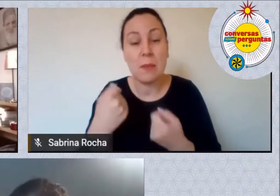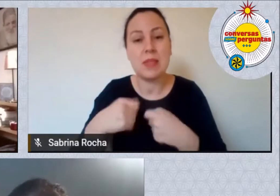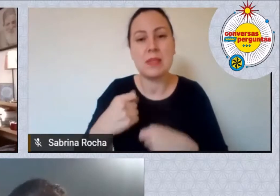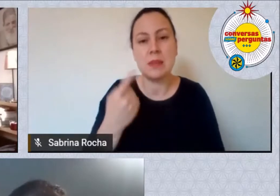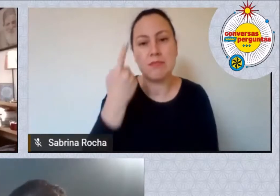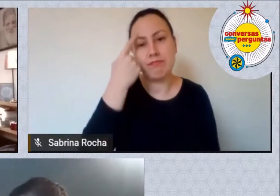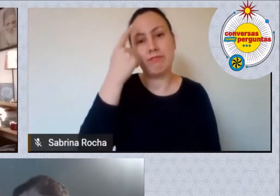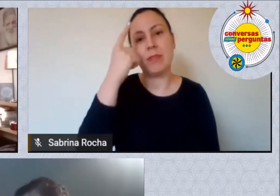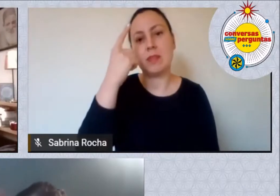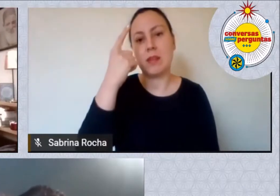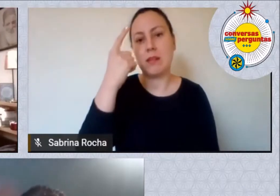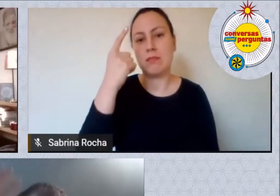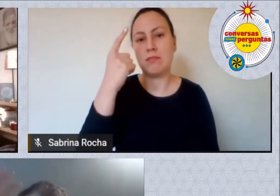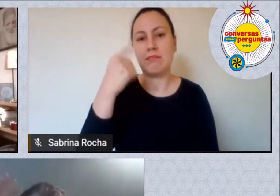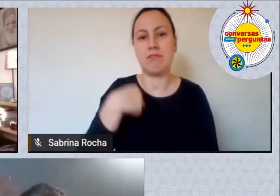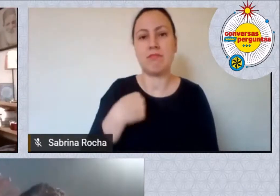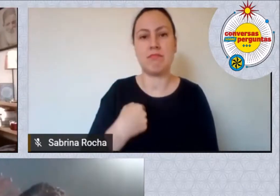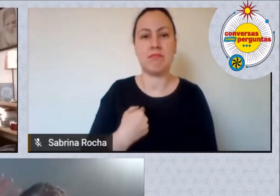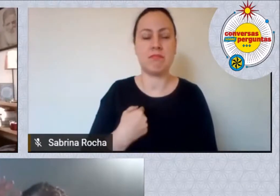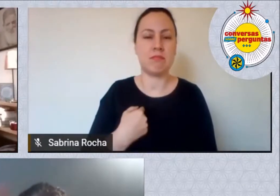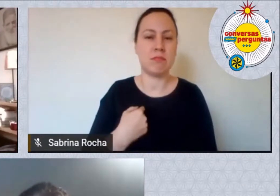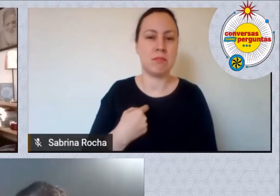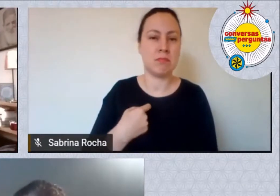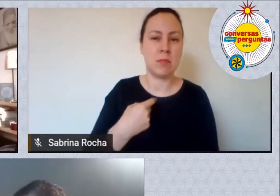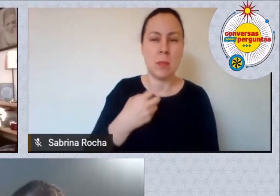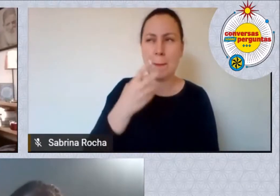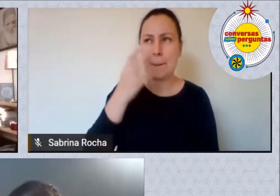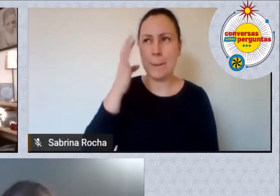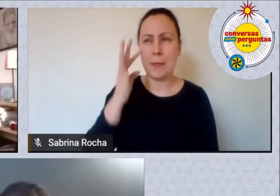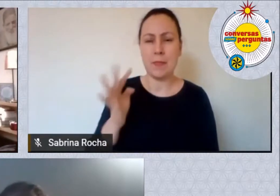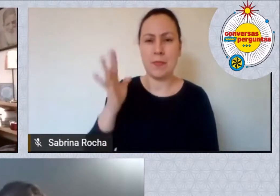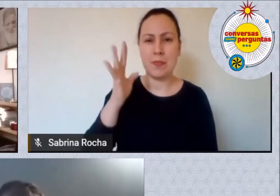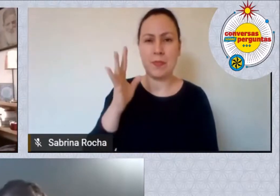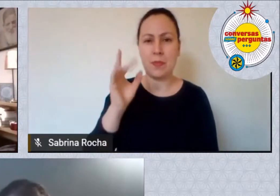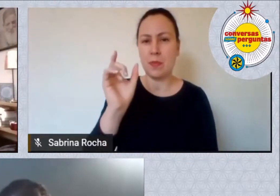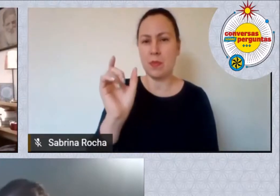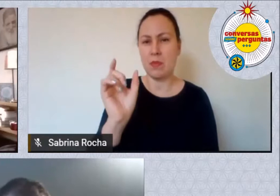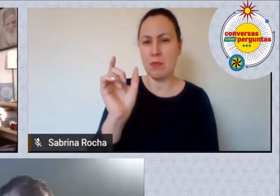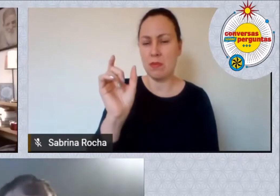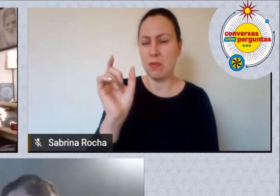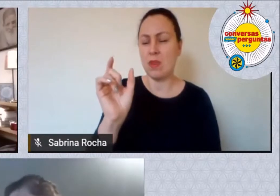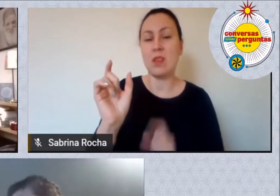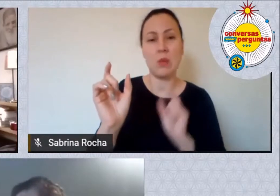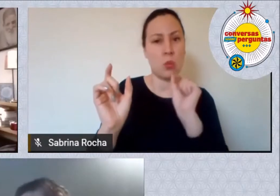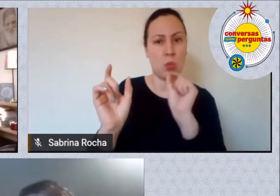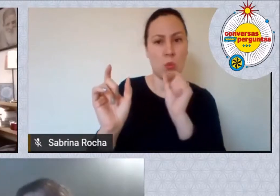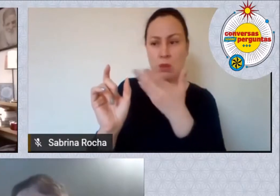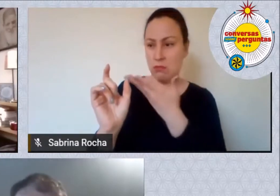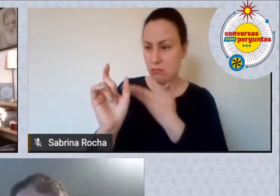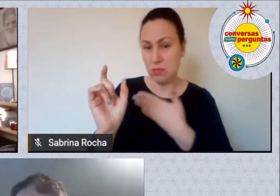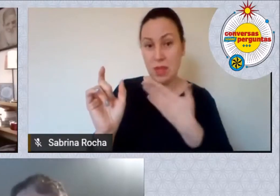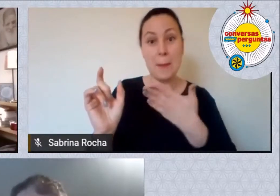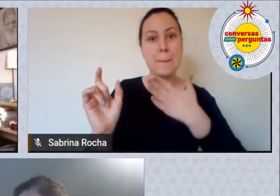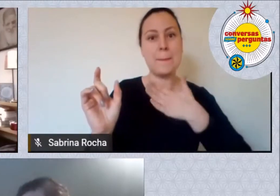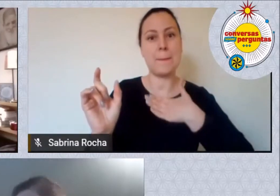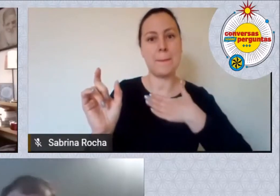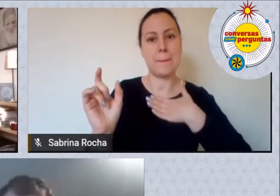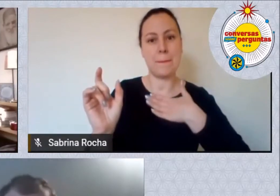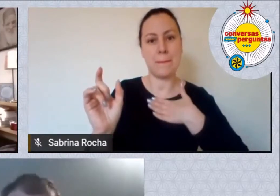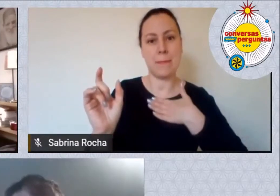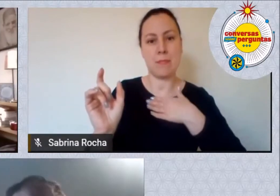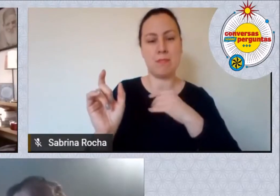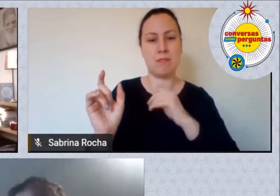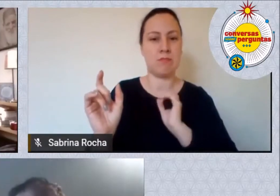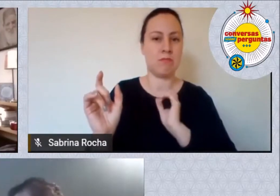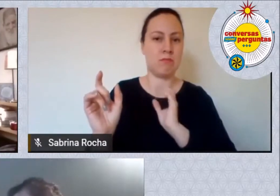seu Covid, criar a sua imagem, que é, no fundo, uma interpolação dentro das séries dos